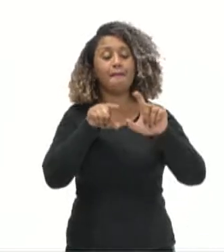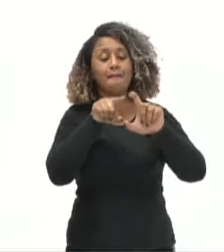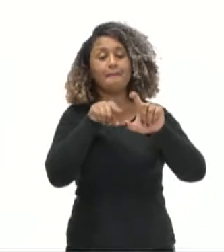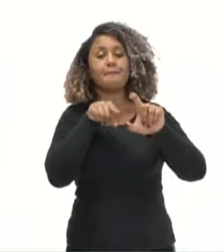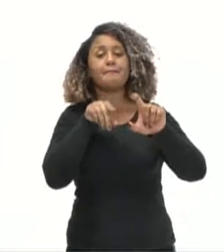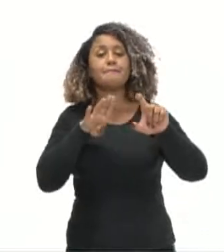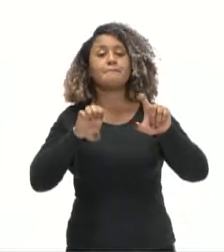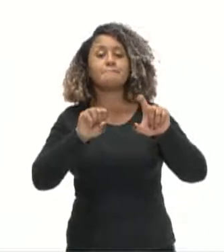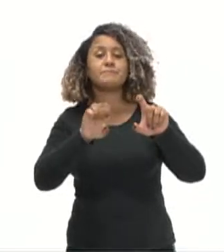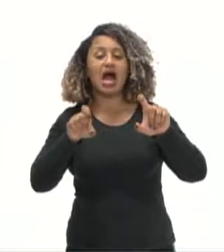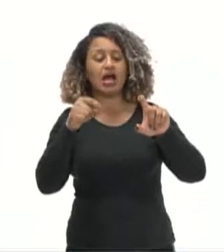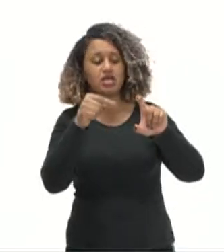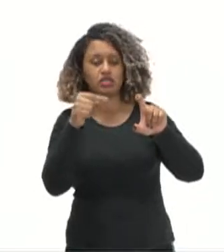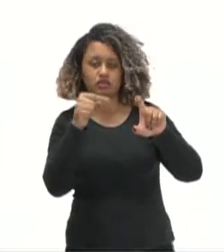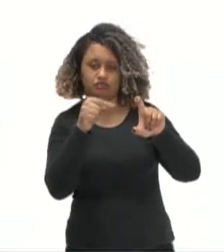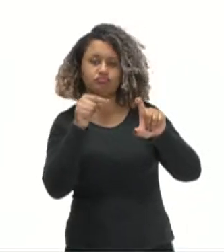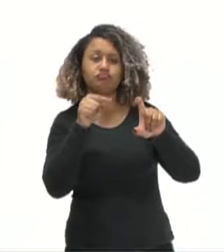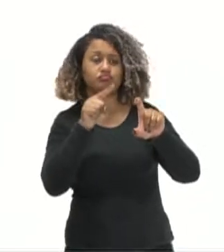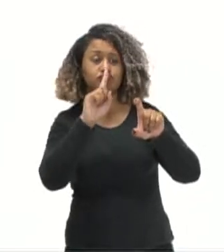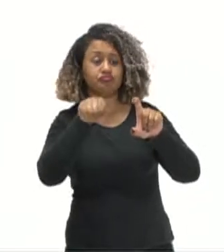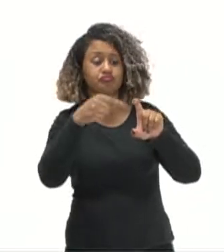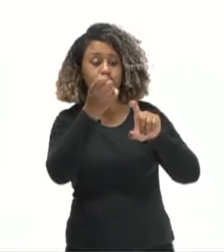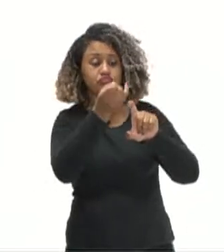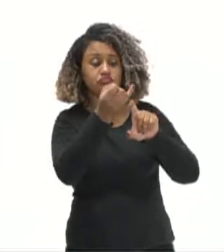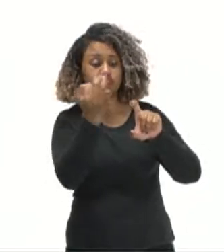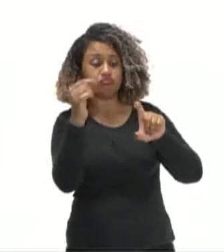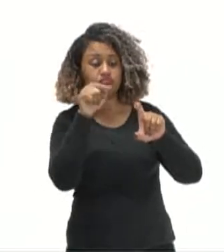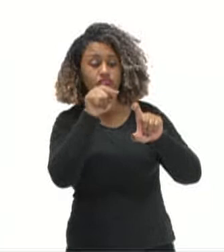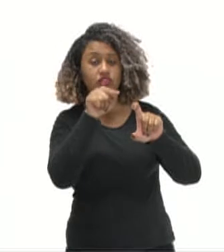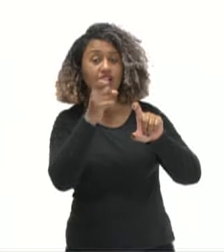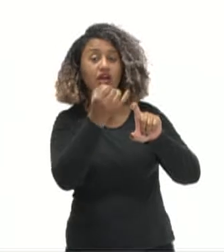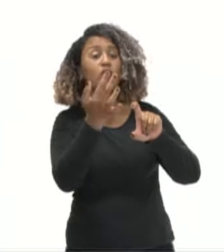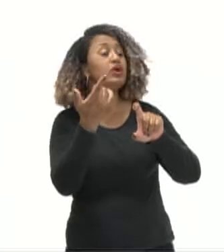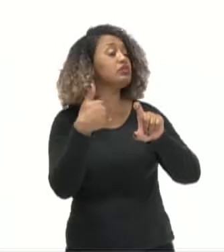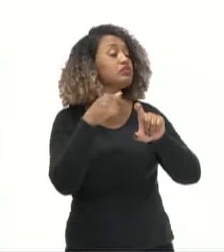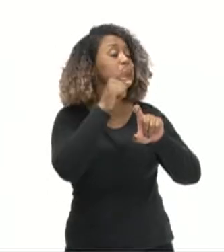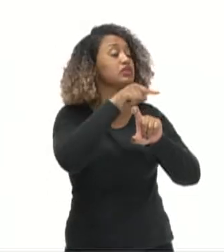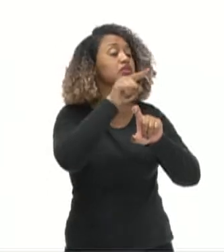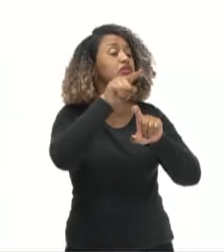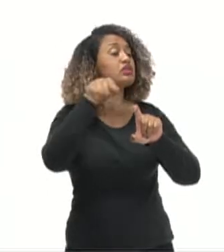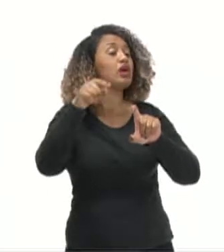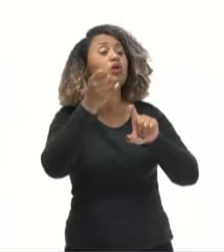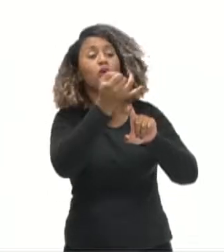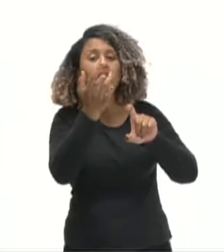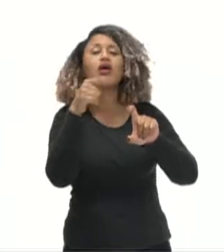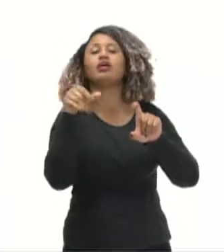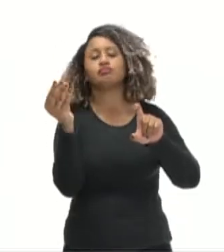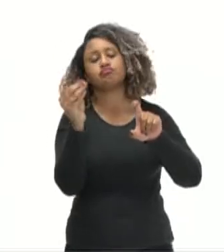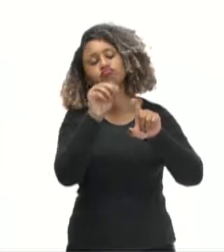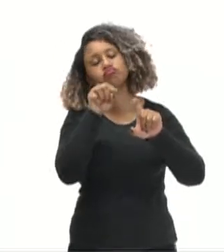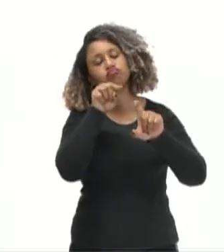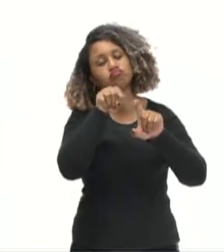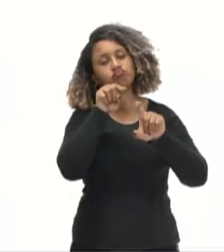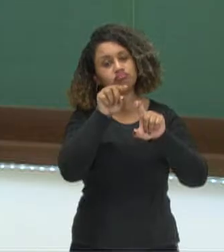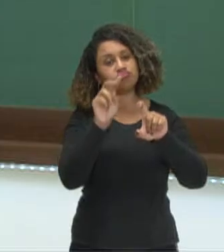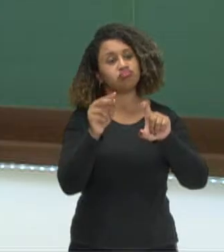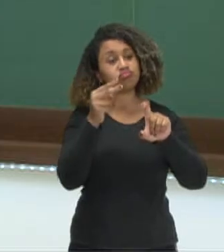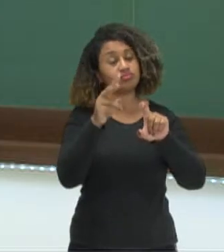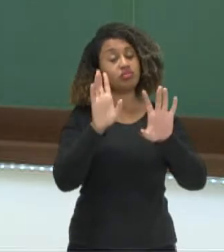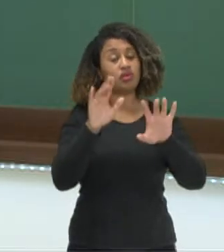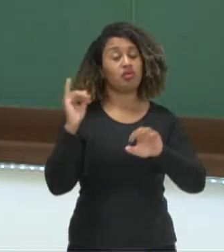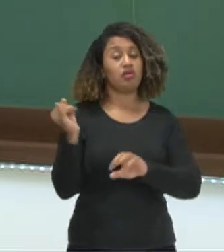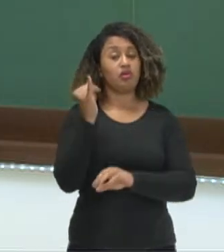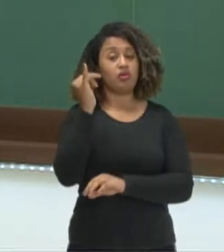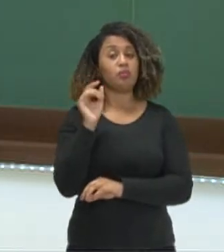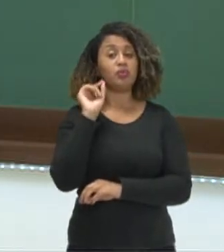base da potência. E o número de vezes que ele se repete, ele é o nosso expoente. Vale destacar,